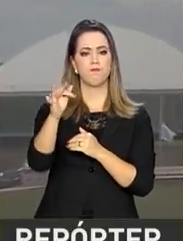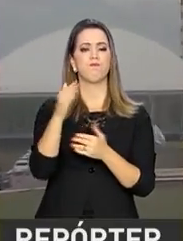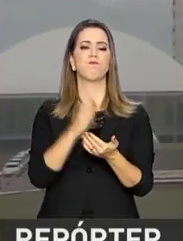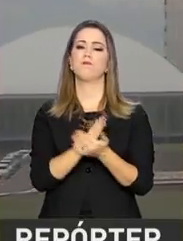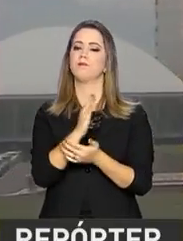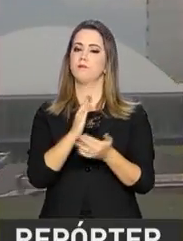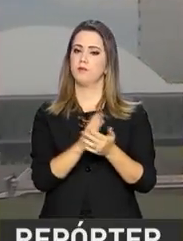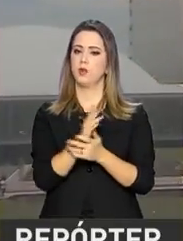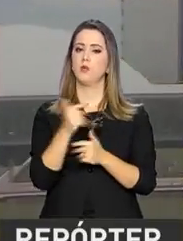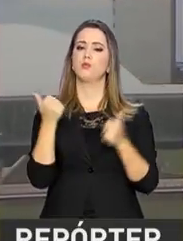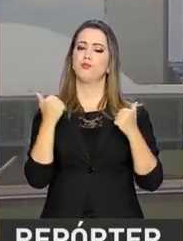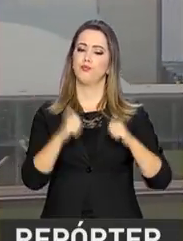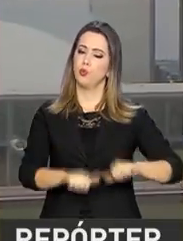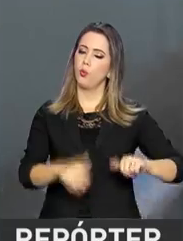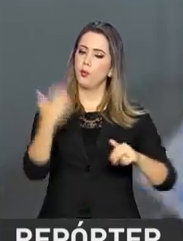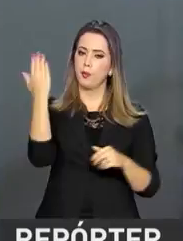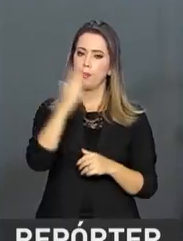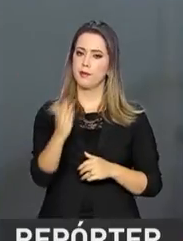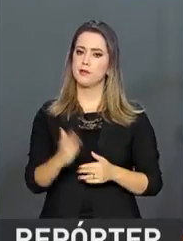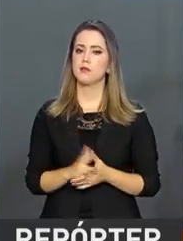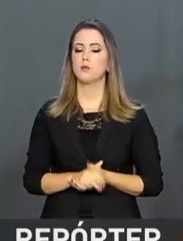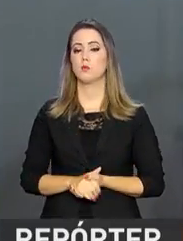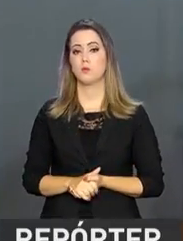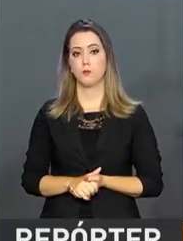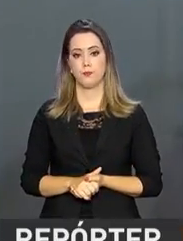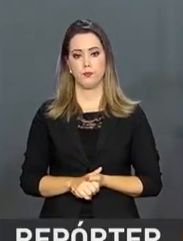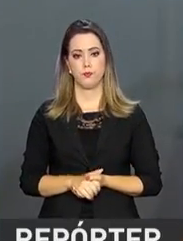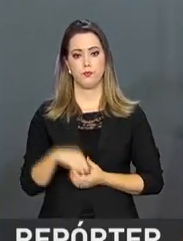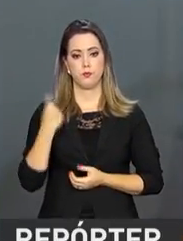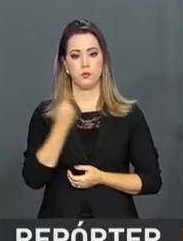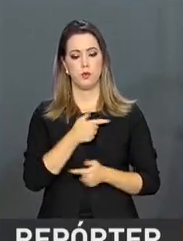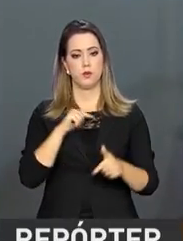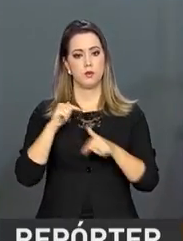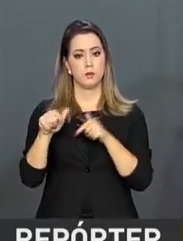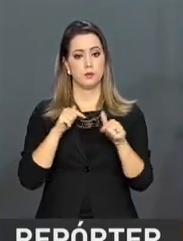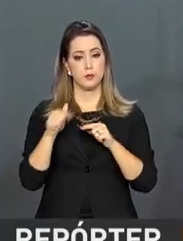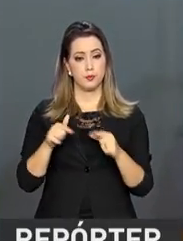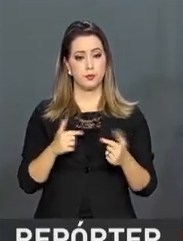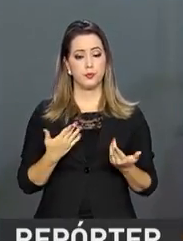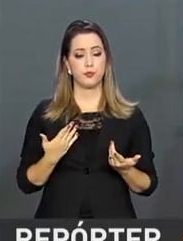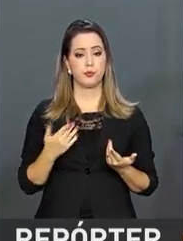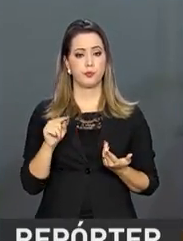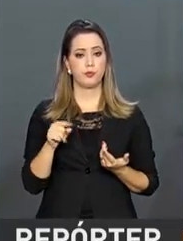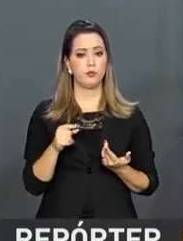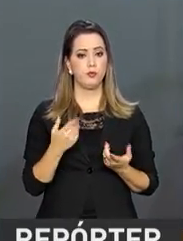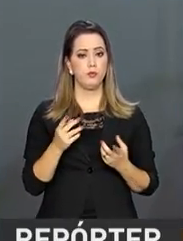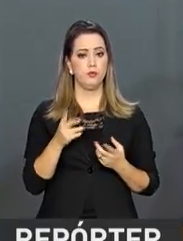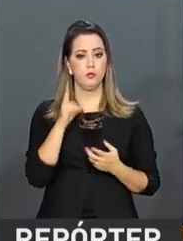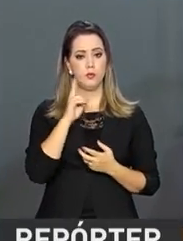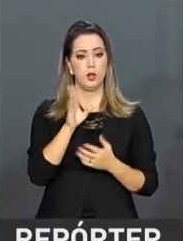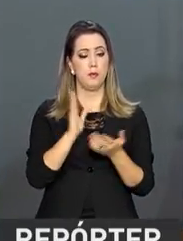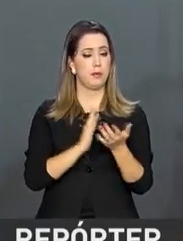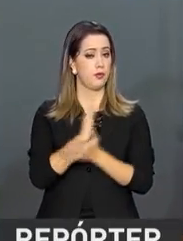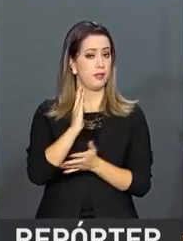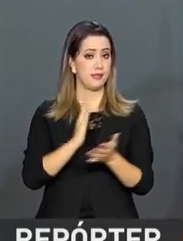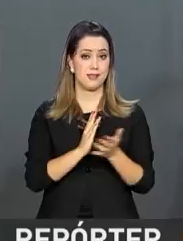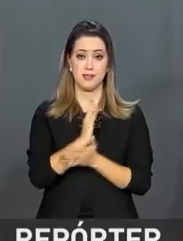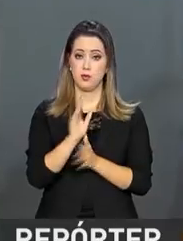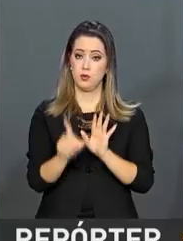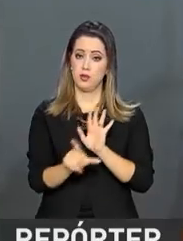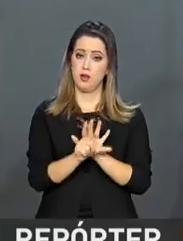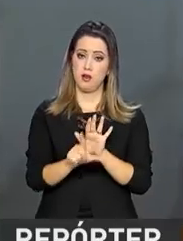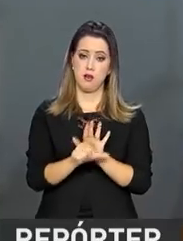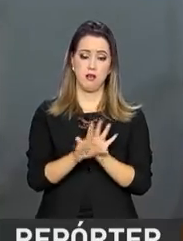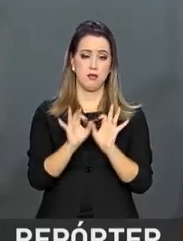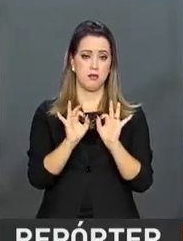prejudicar o país no curto prazo a gente trabalha numa no quadro da aprovação da reforma da previdência